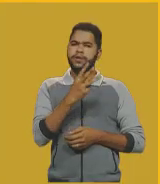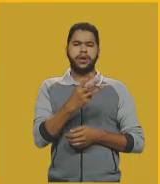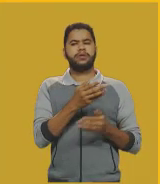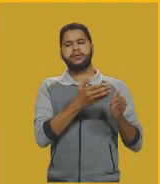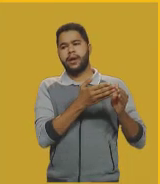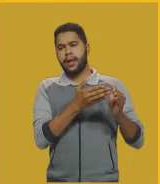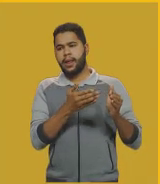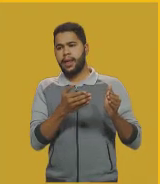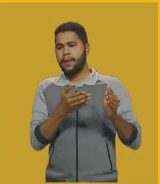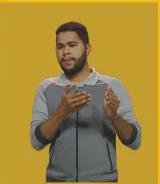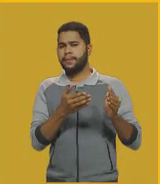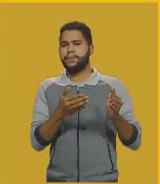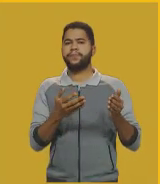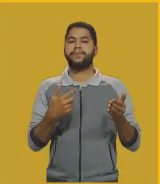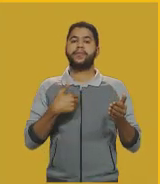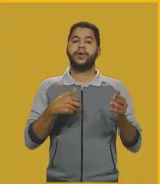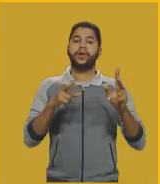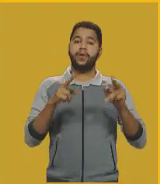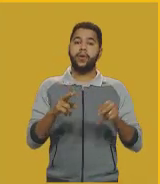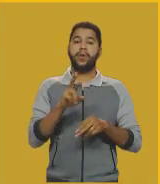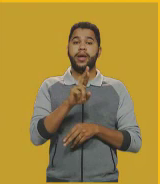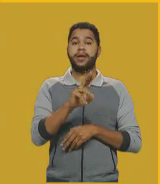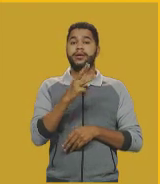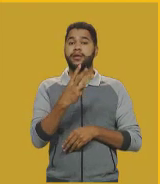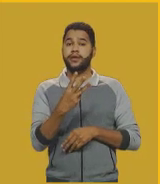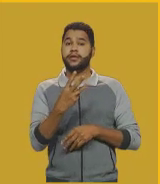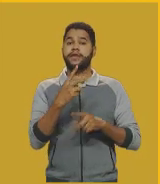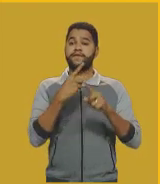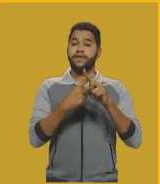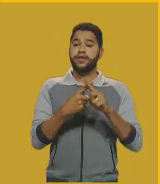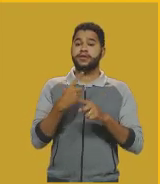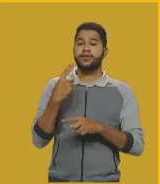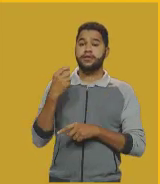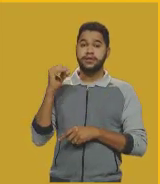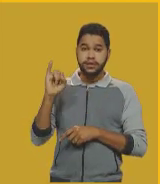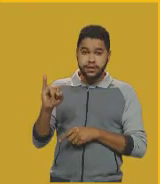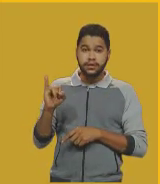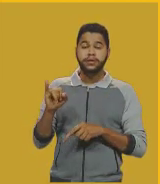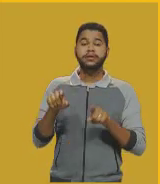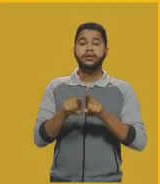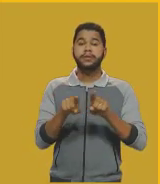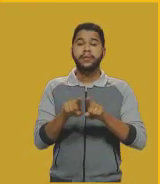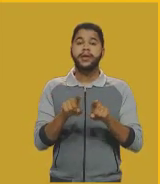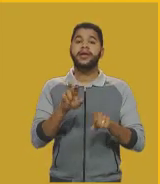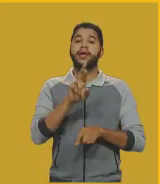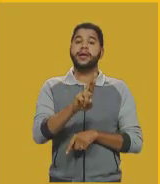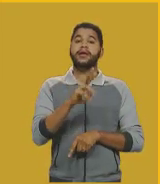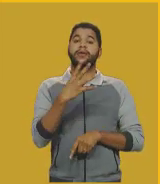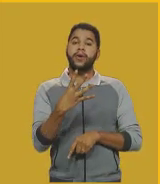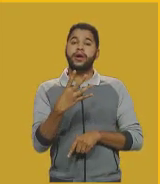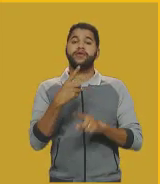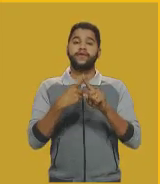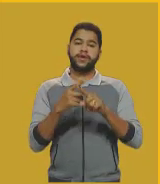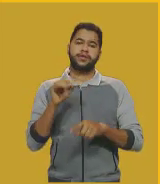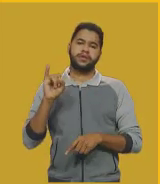coisa. V3 é igual a R3 vezes I. E V4 também é igual a R4 vezes I.